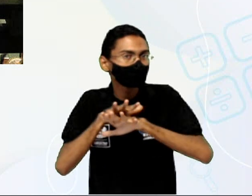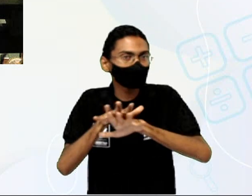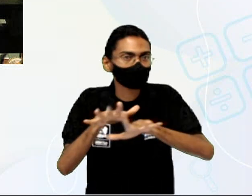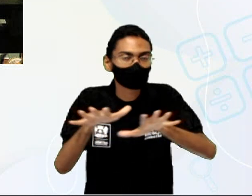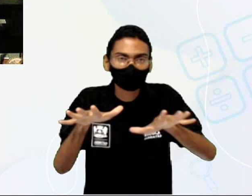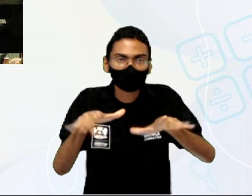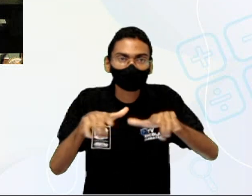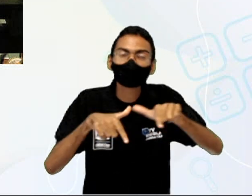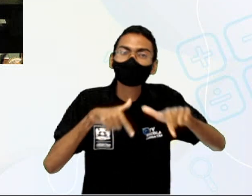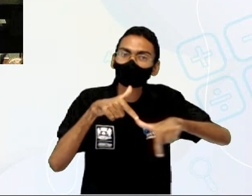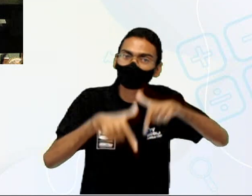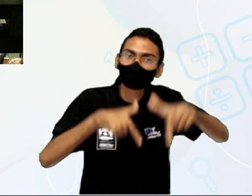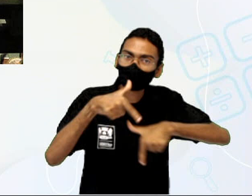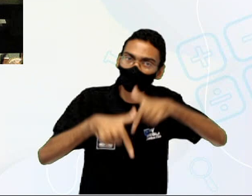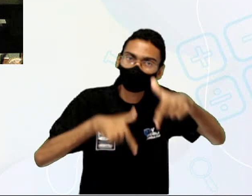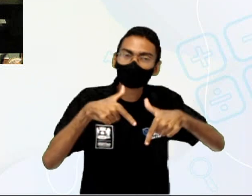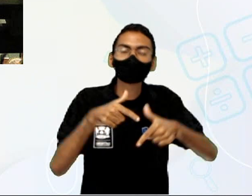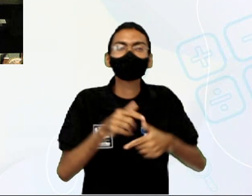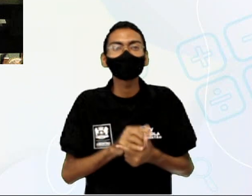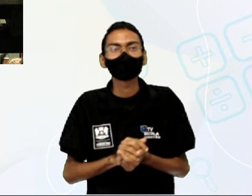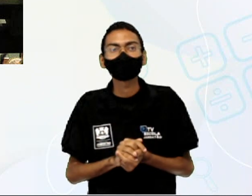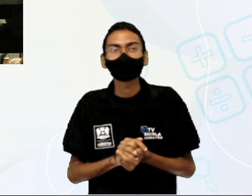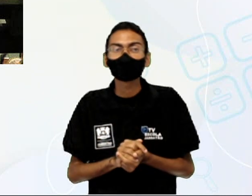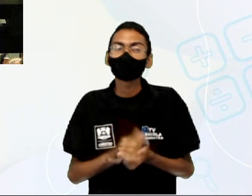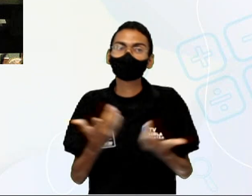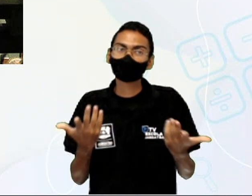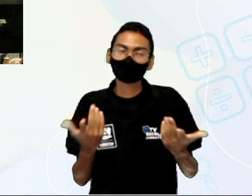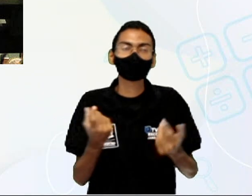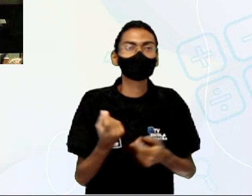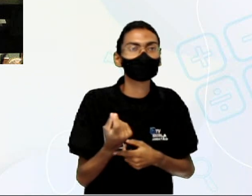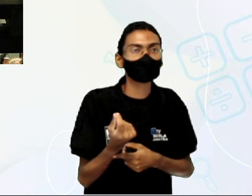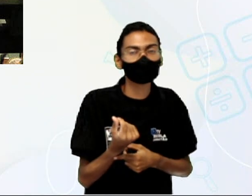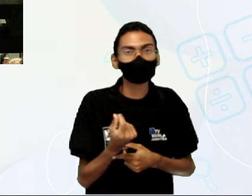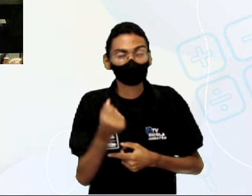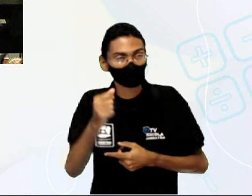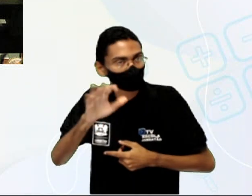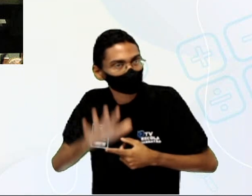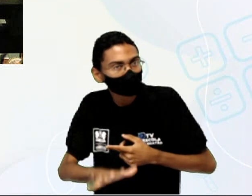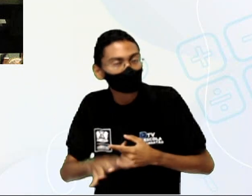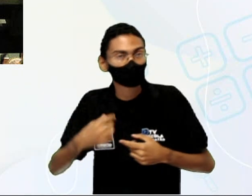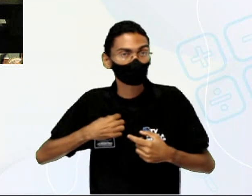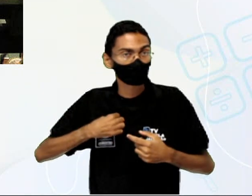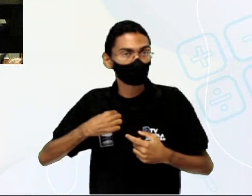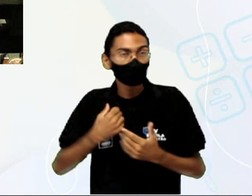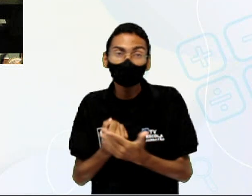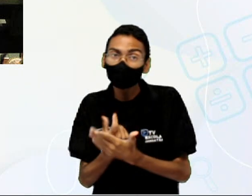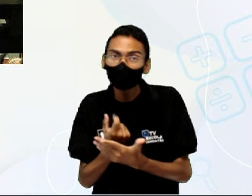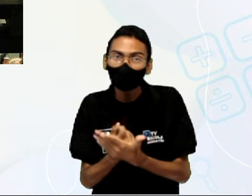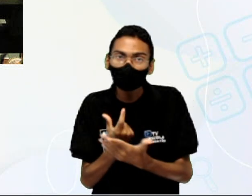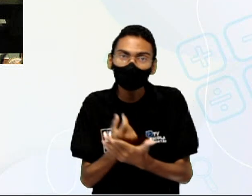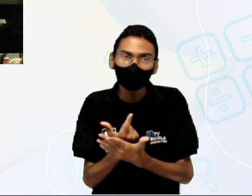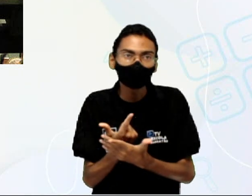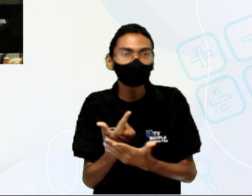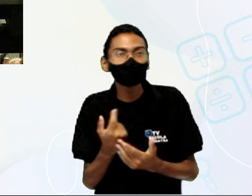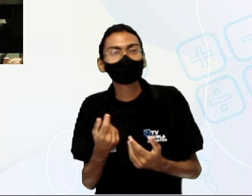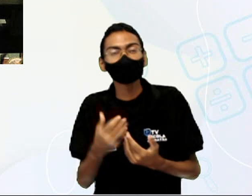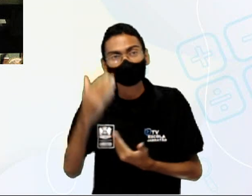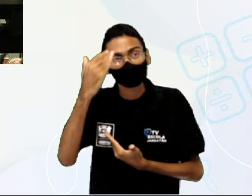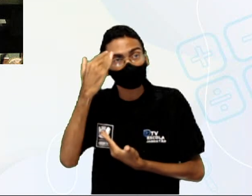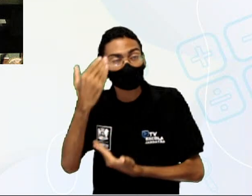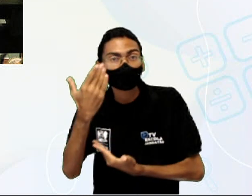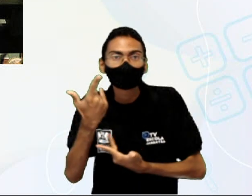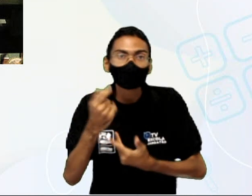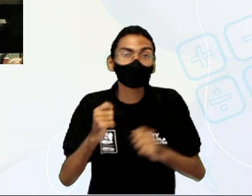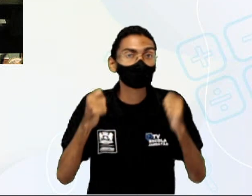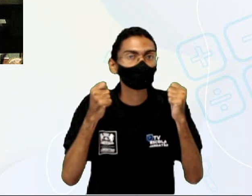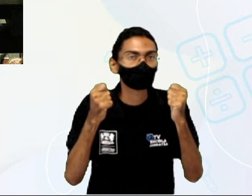comprar tecidos e roupas baratos, graças à produção em massa. Até hoje, as pessoas que resistem